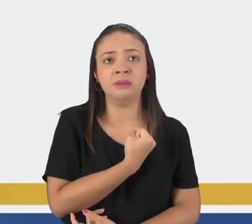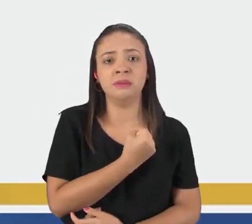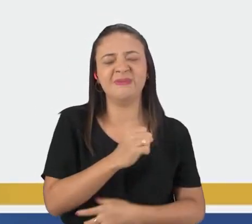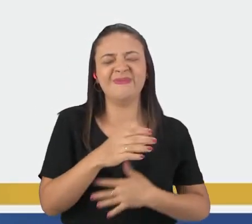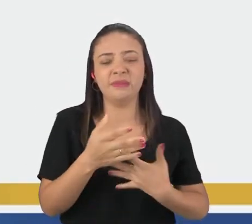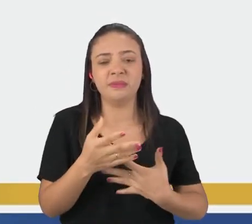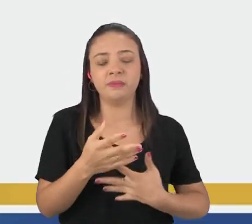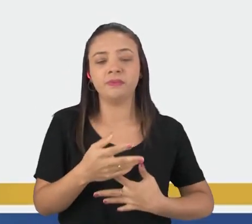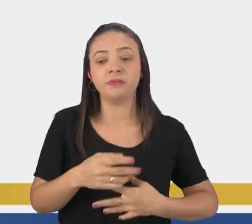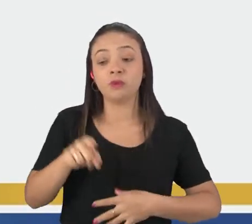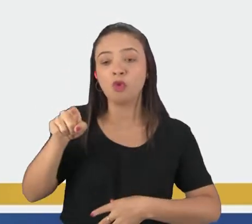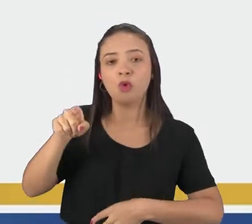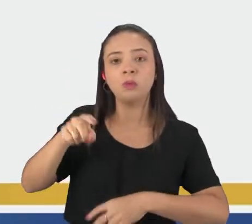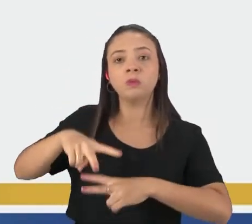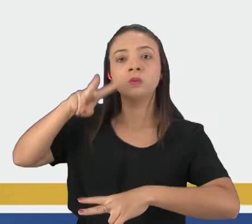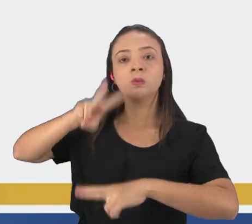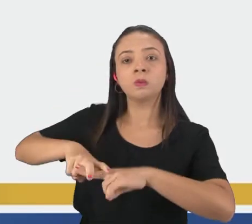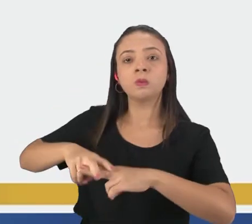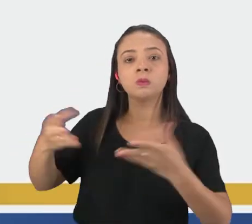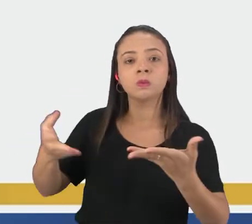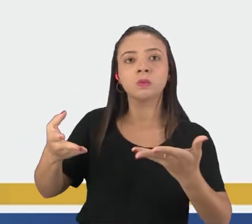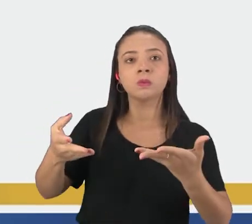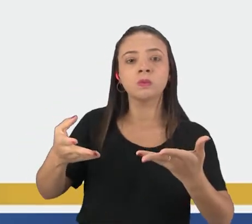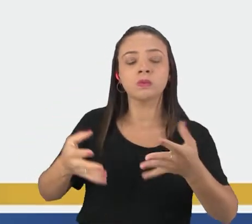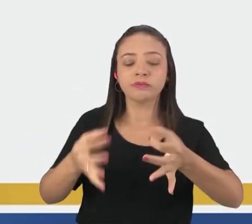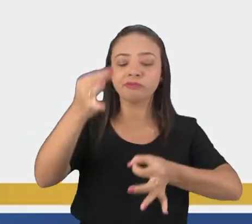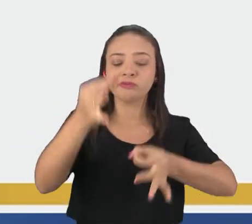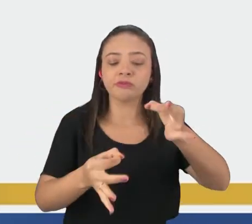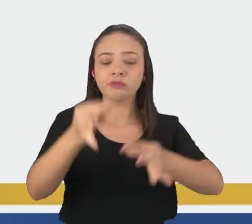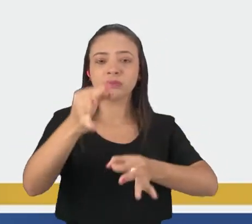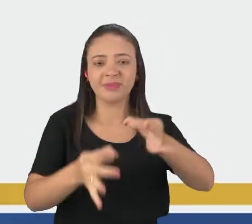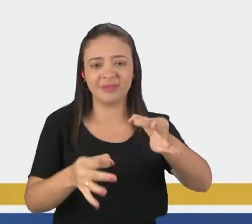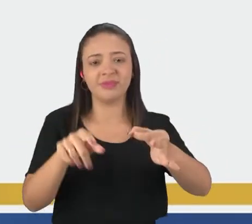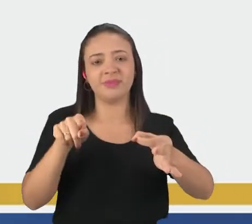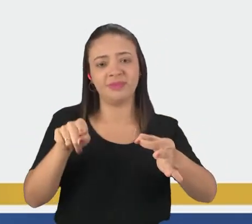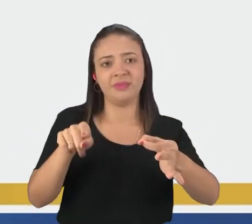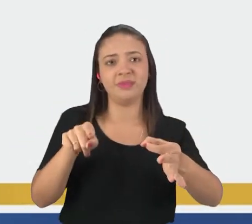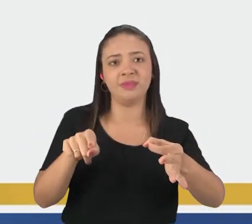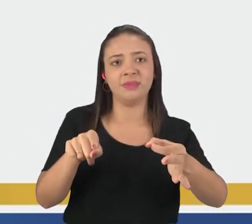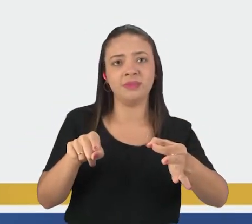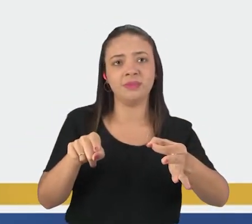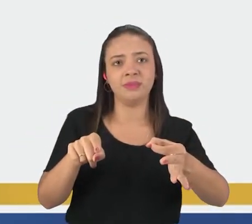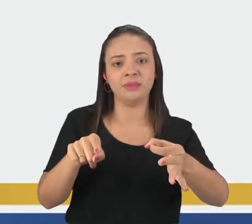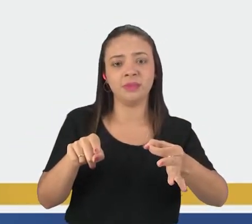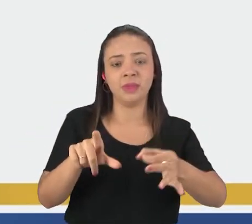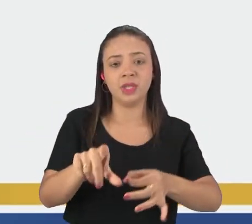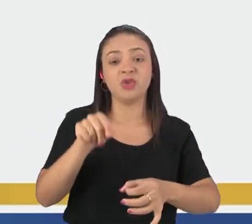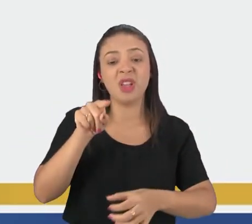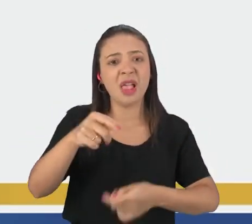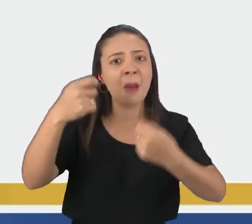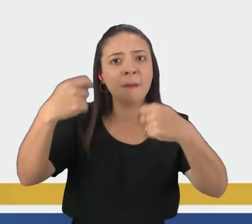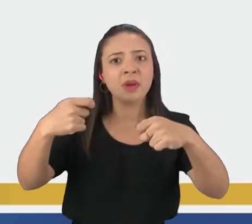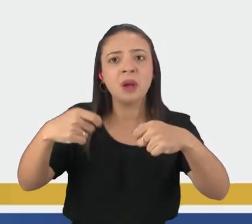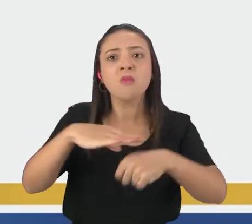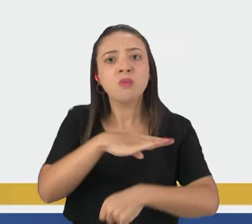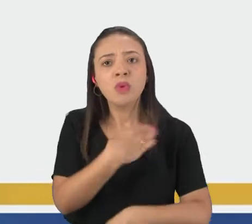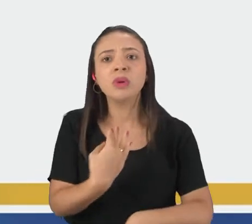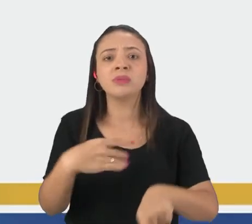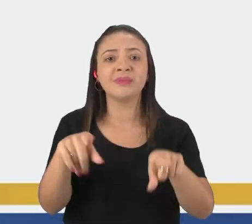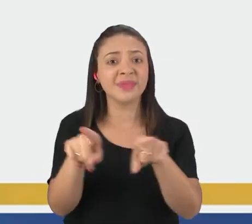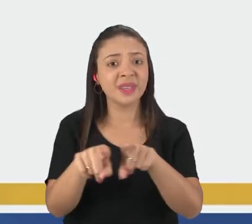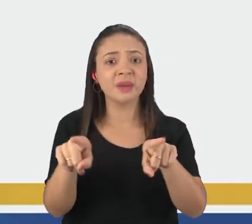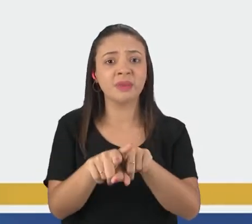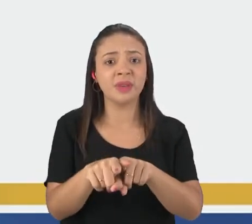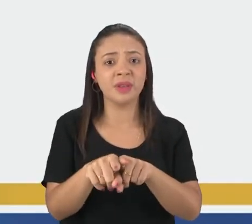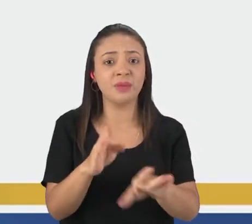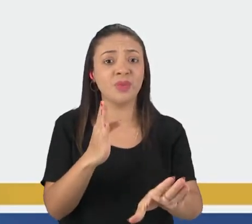Eles prenderam Yara e fizeram um breve julgamento. Decidiram que ela deveria pagar com sua vida pela morte